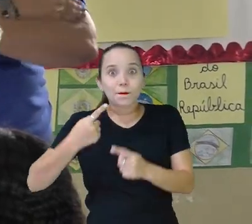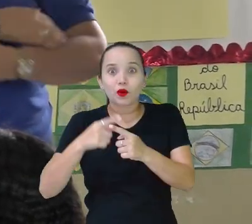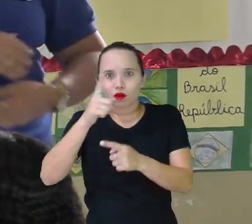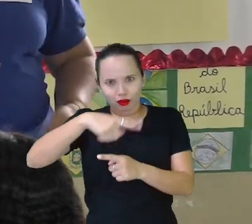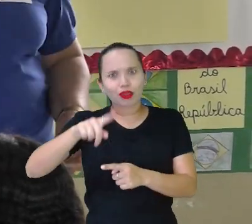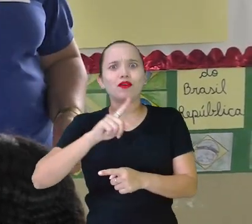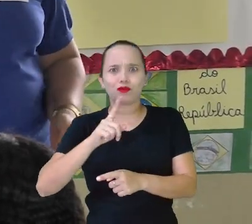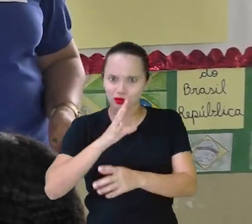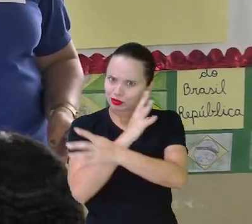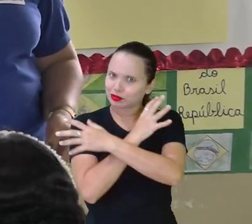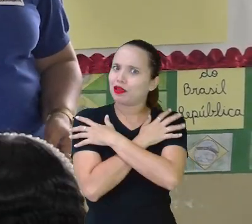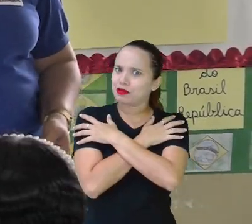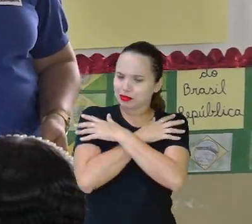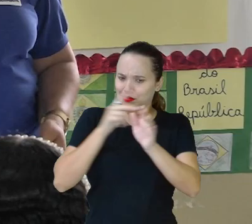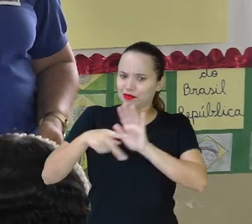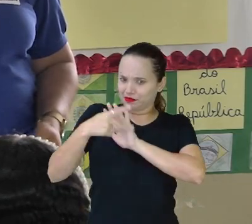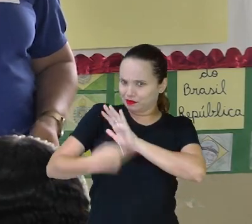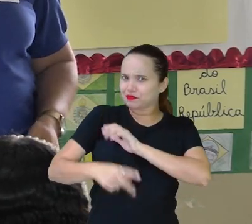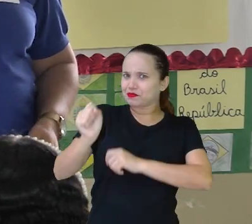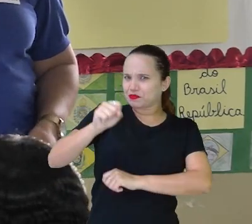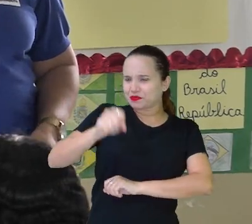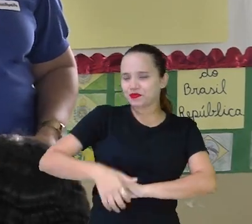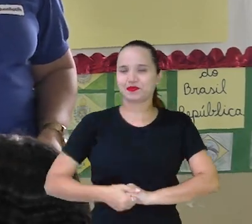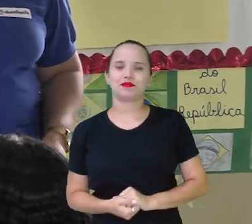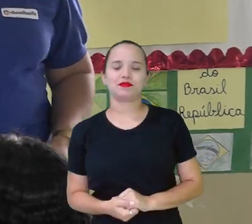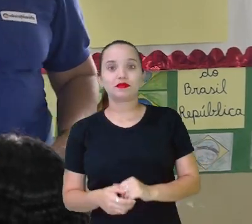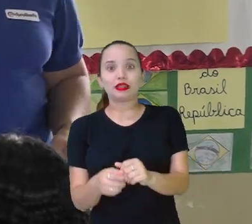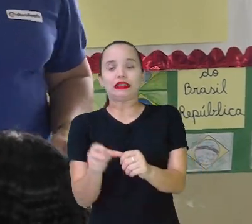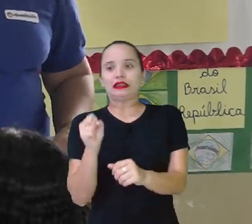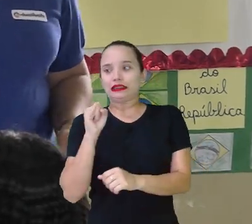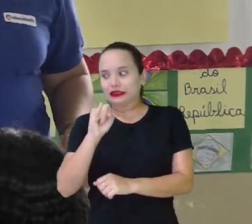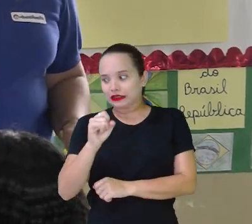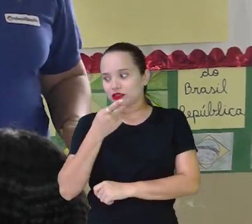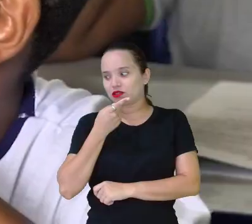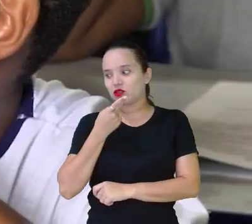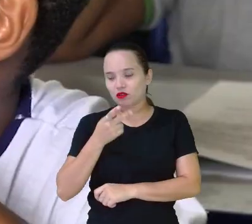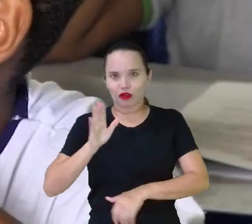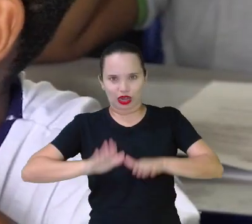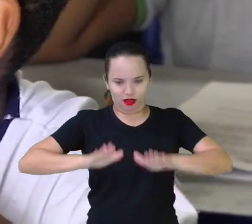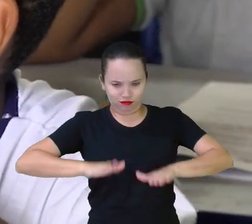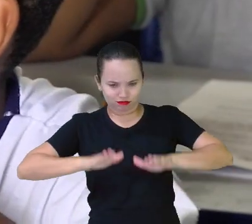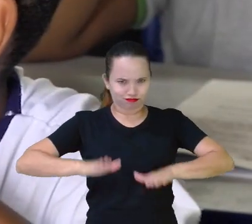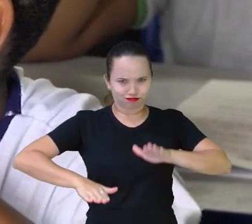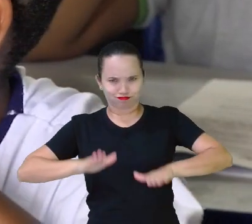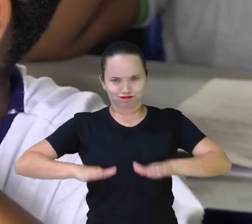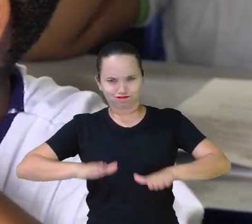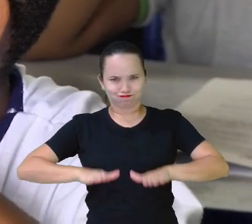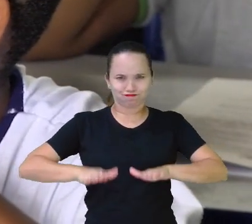gente? Quando falar a palavra garra, bate o pé. Aí.